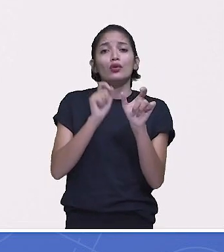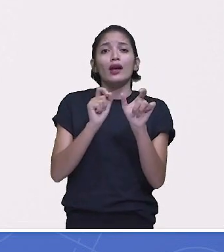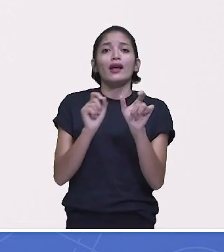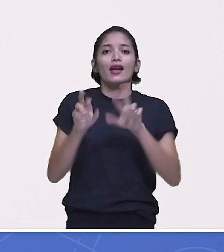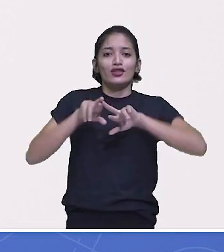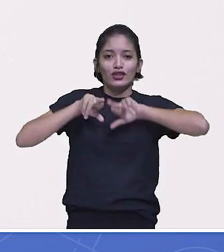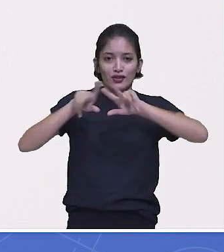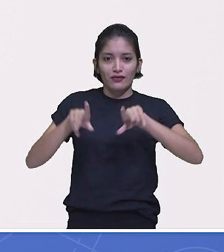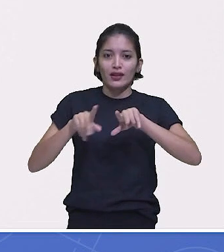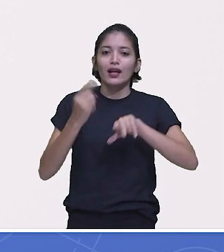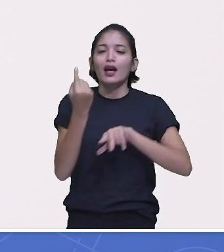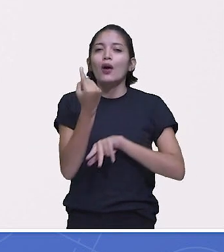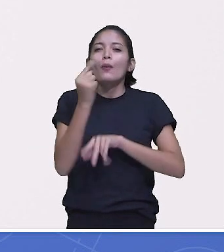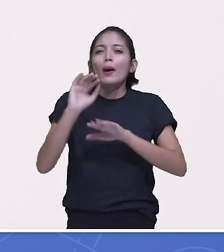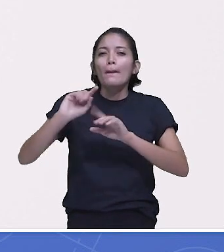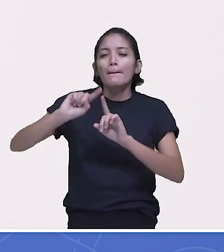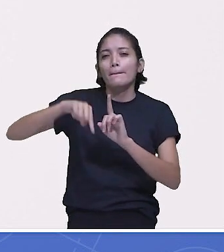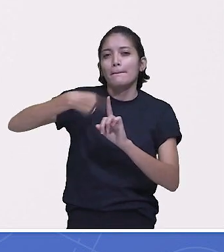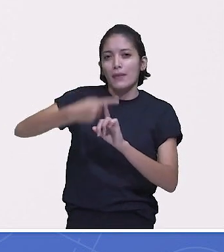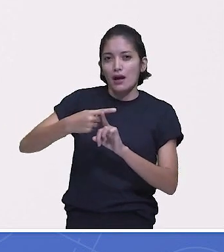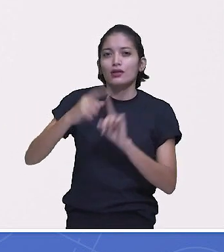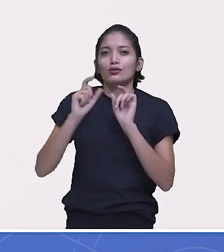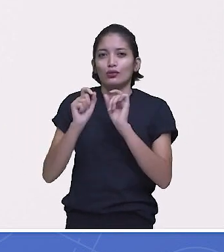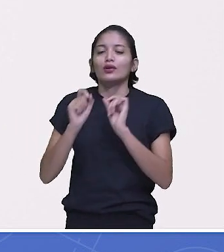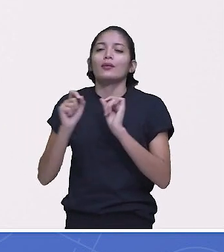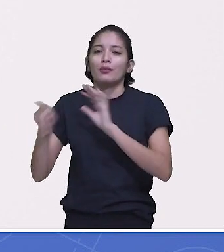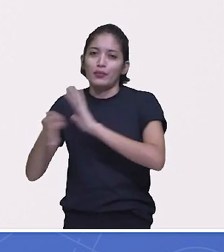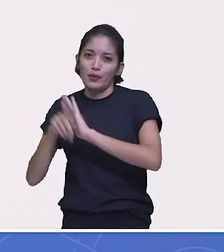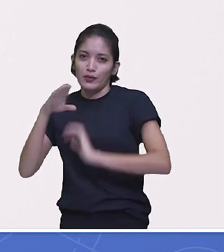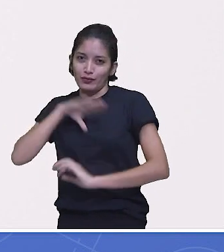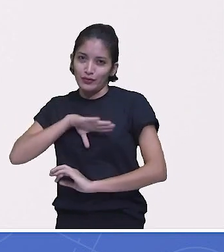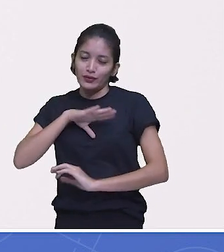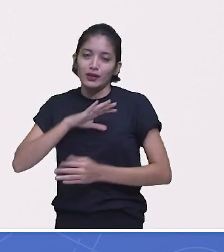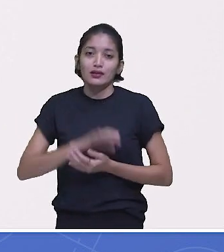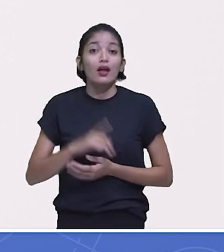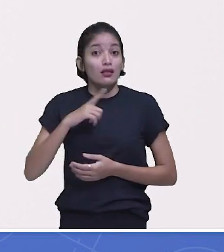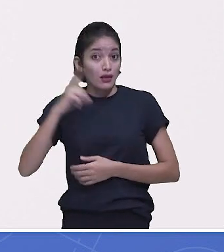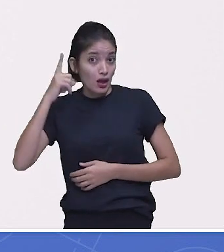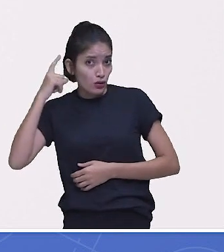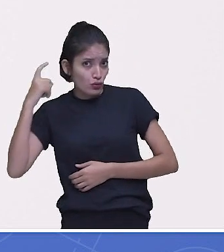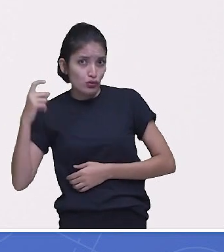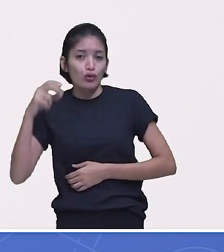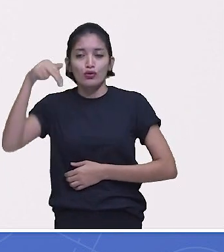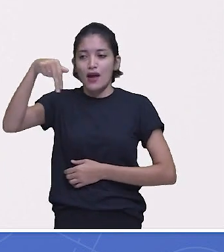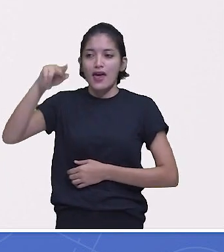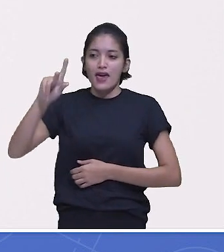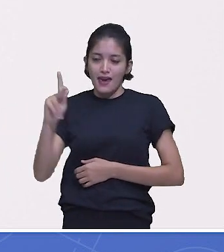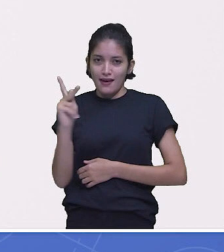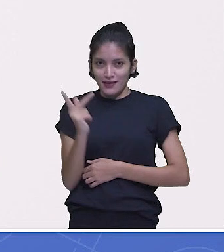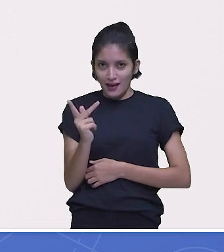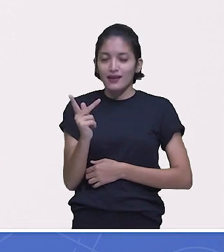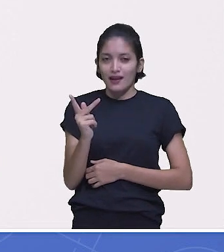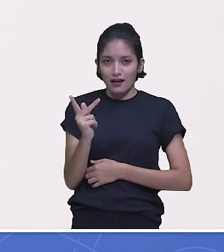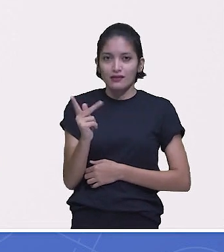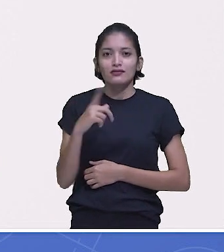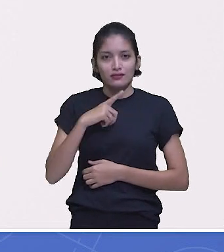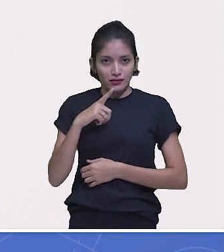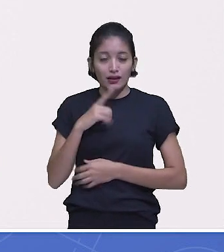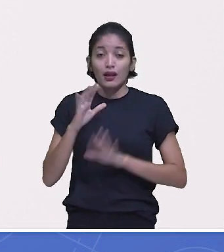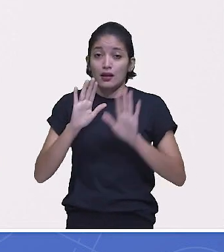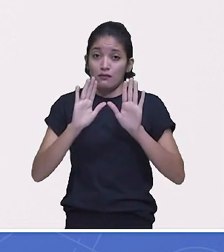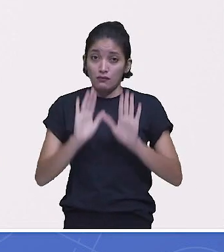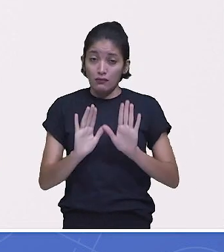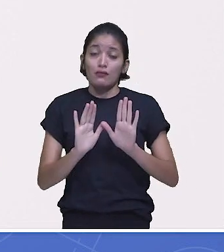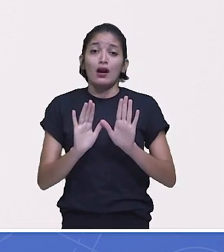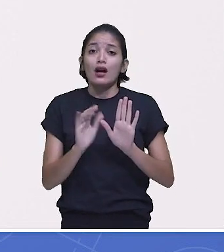letra a mais no espanhol do que no português, percebe? Nós temos o som do NH, nha, nhe, ni, nho, nhu, mas nós não